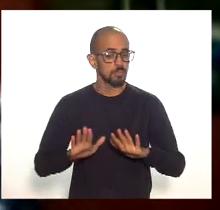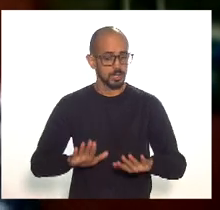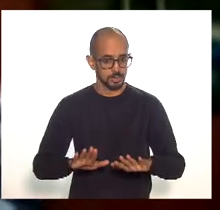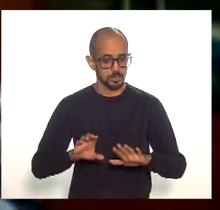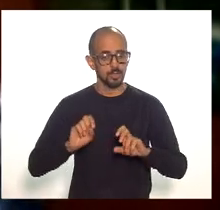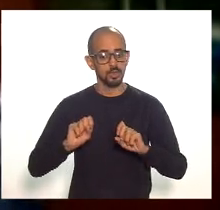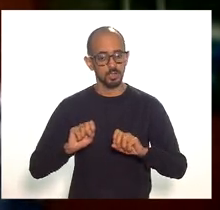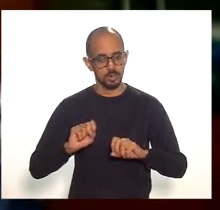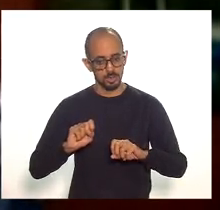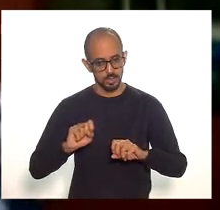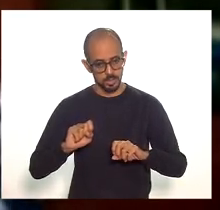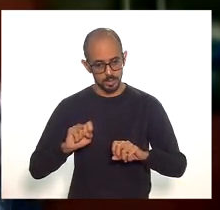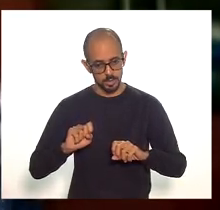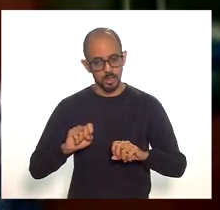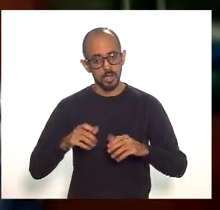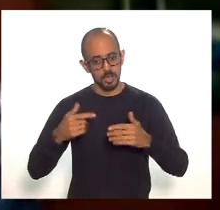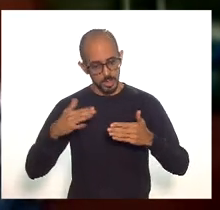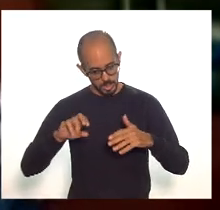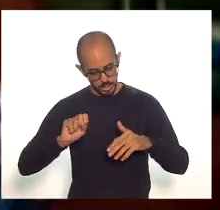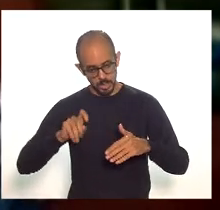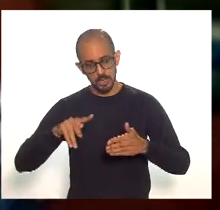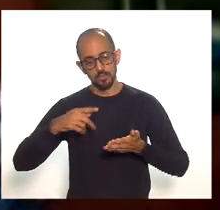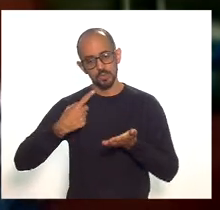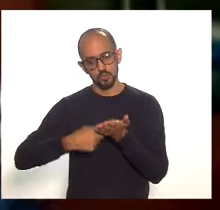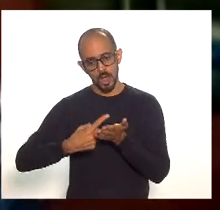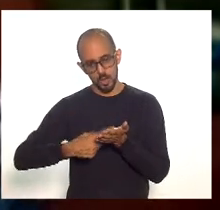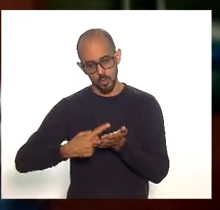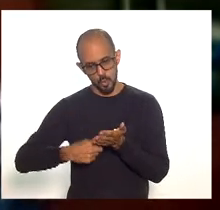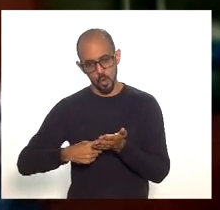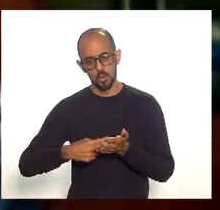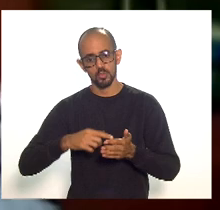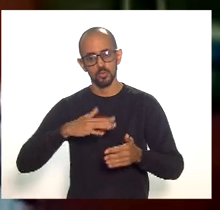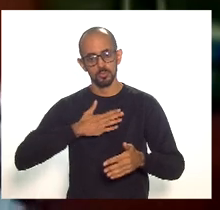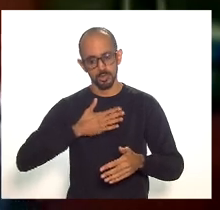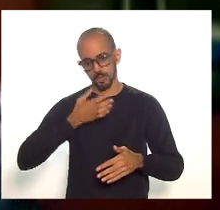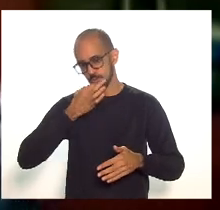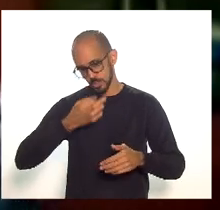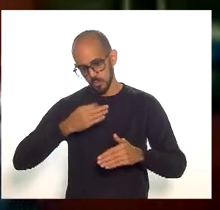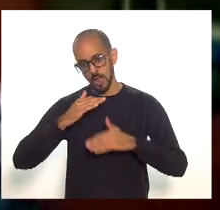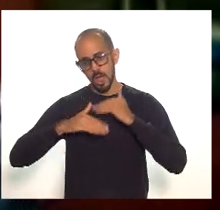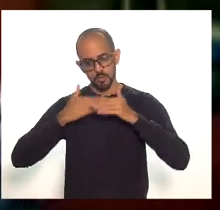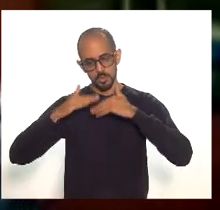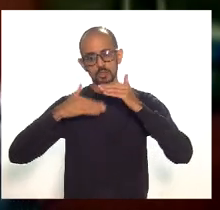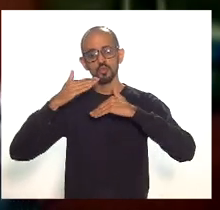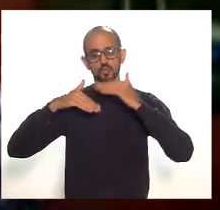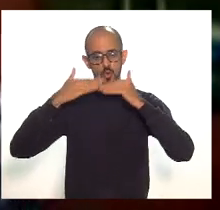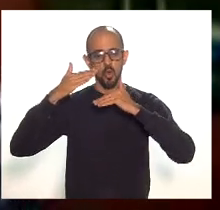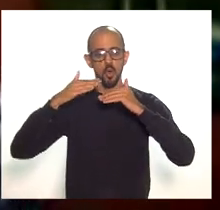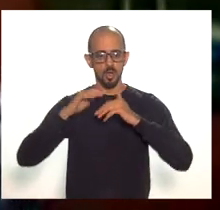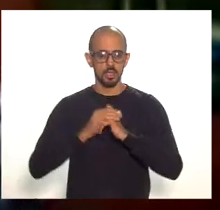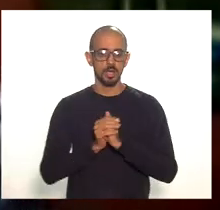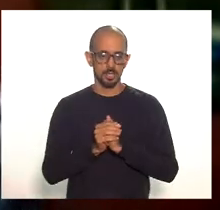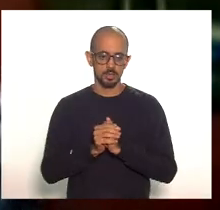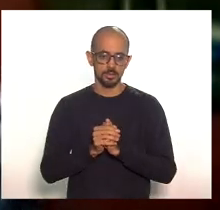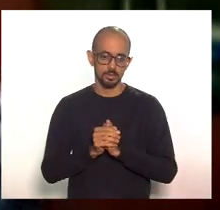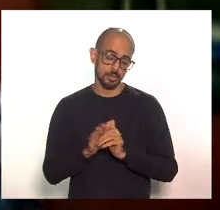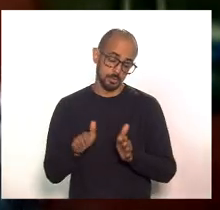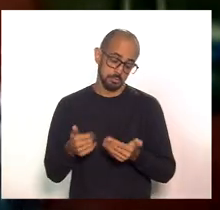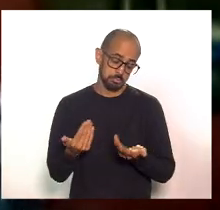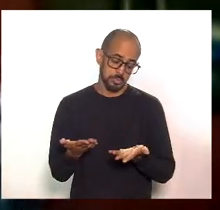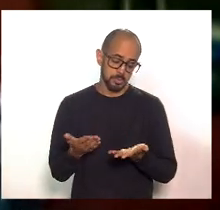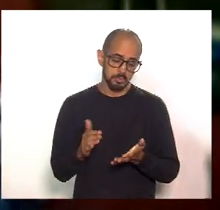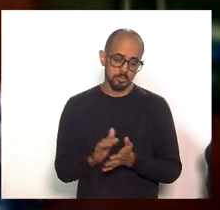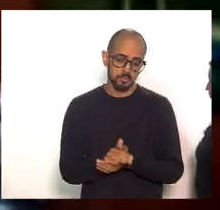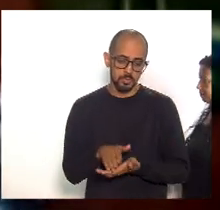foi feito um acordo, eu acho que se avançou bastante, né? E